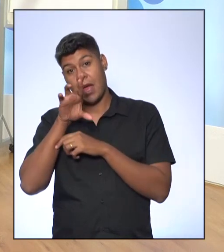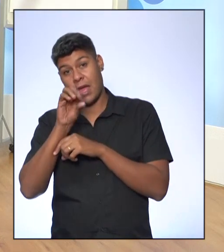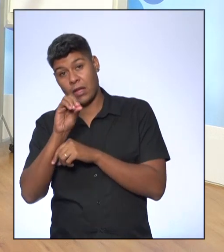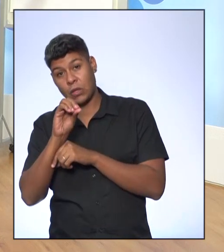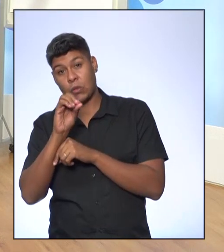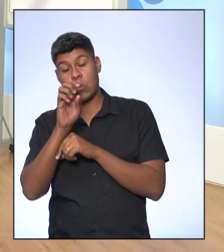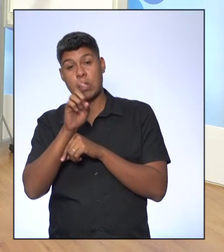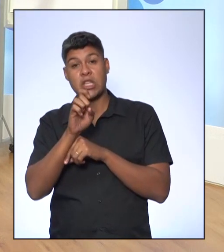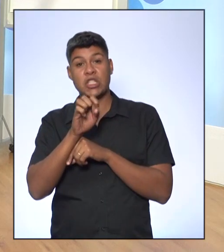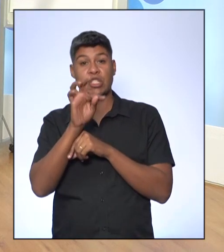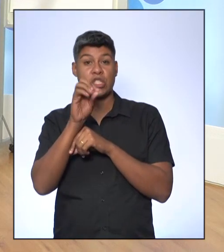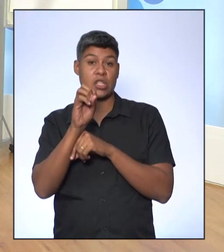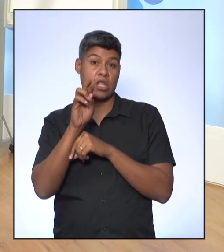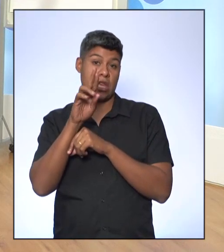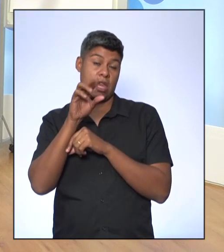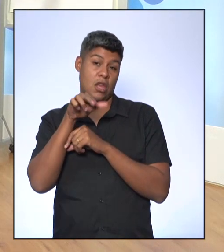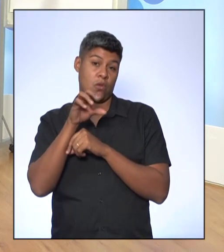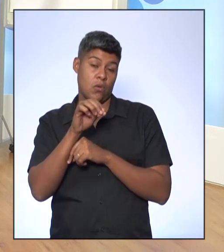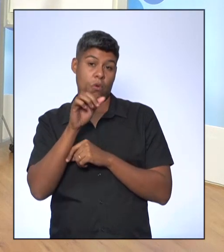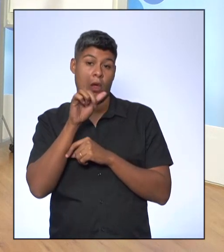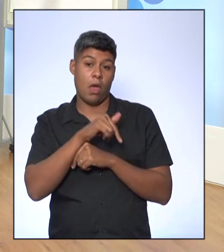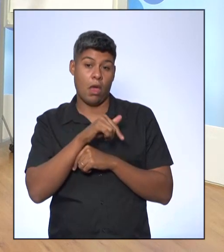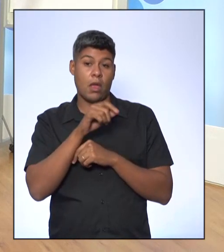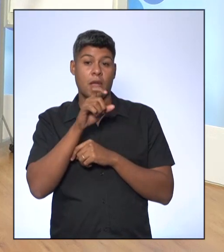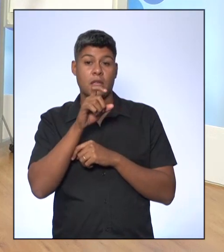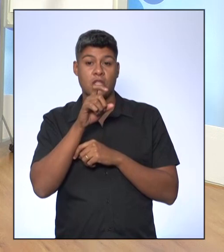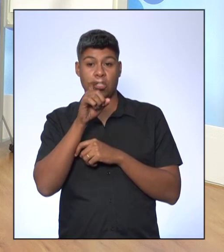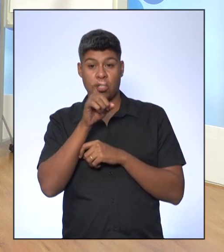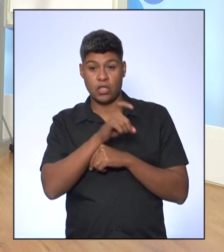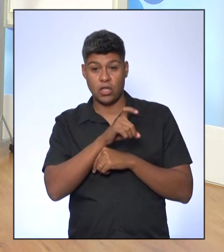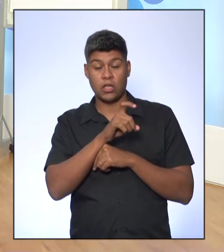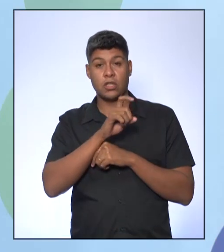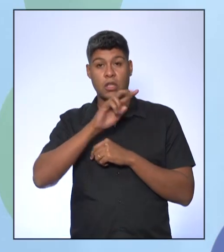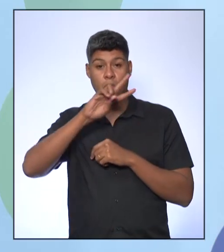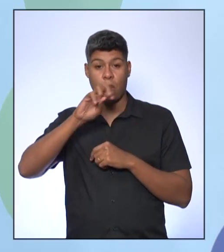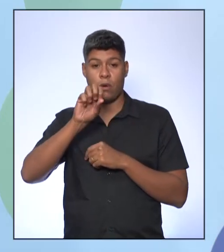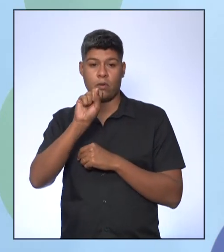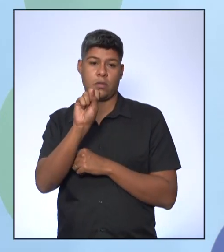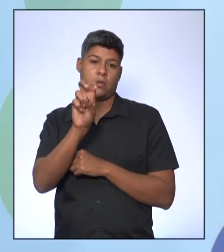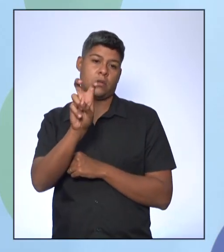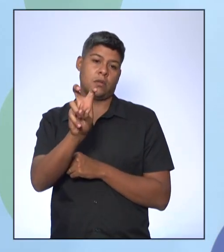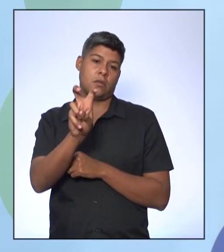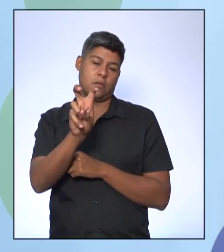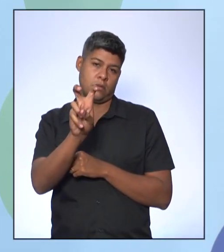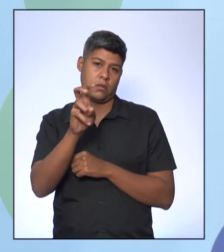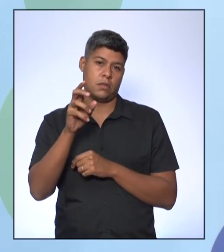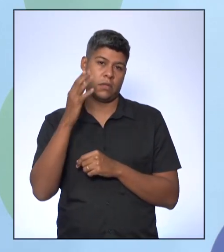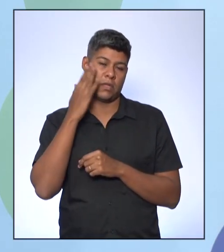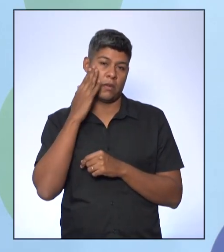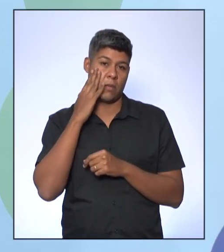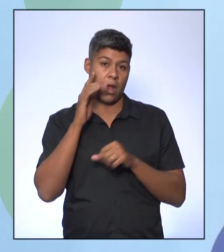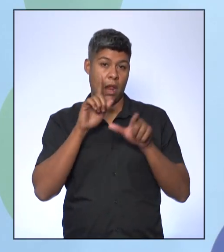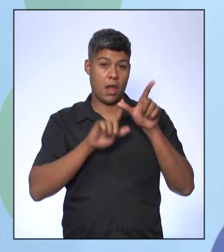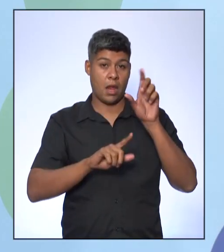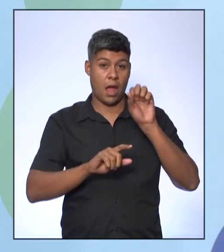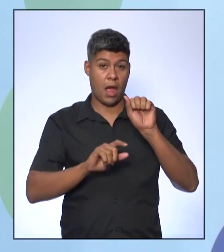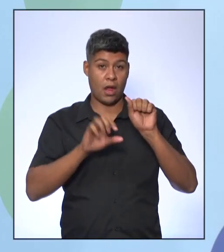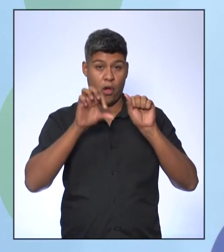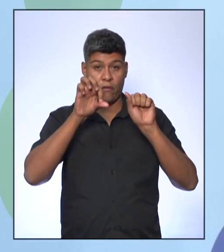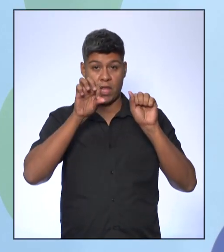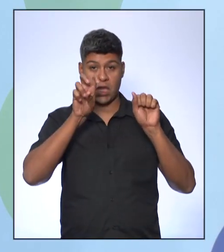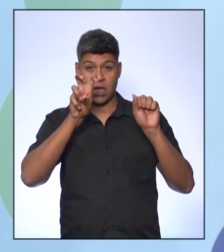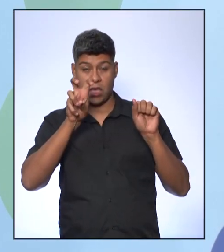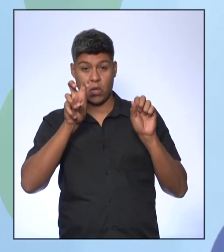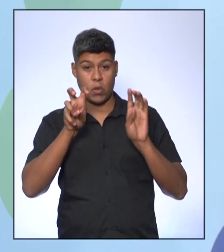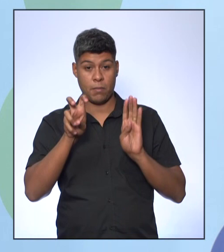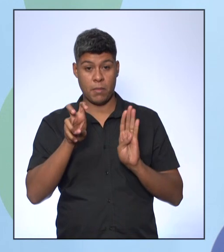mesmo, né? Isso mesmo. Ou seja, o X aqui é 85, como a maioria respondeu, né, Rafa? Então a letra A é 95 graus e a letra B